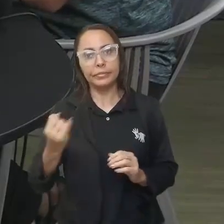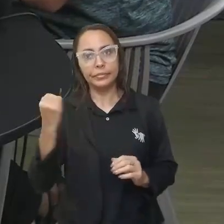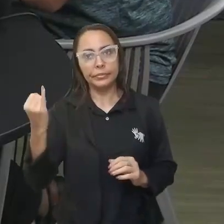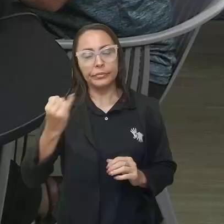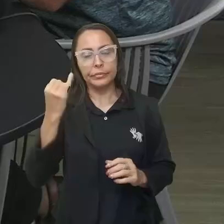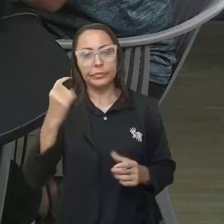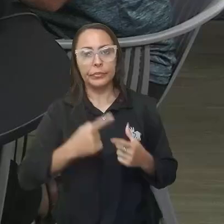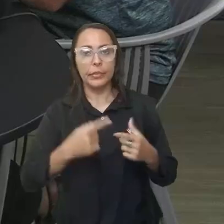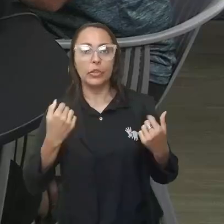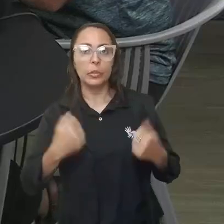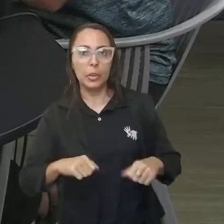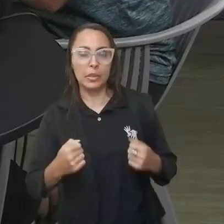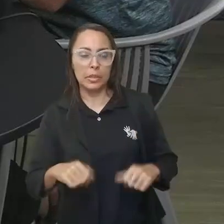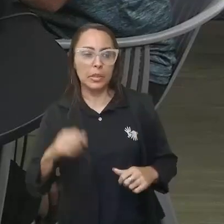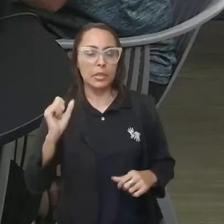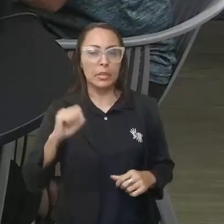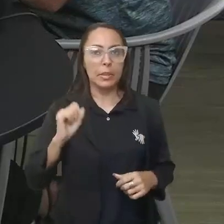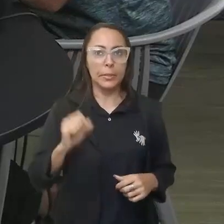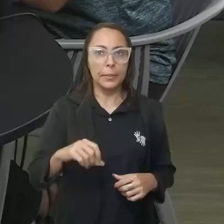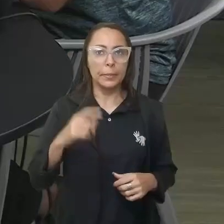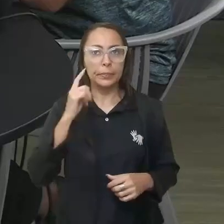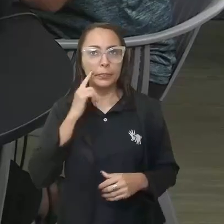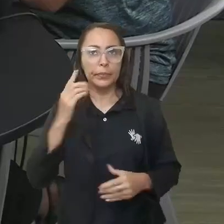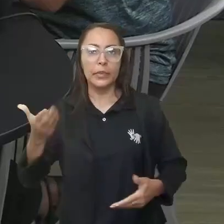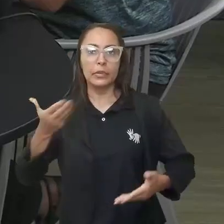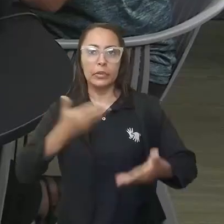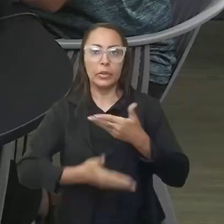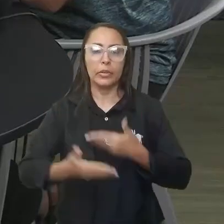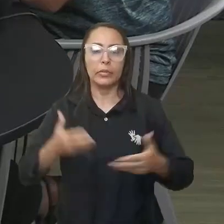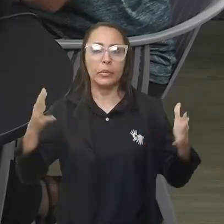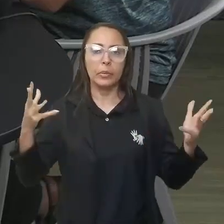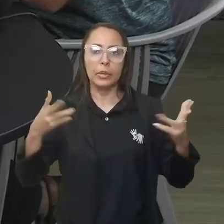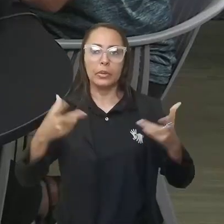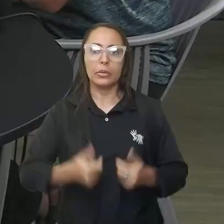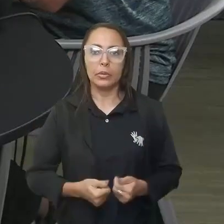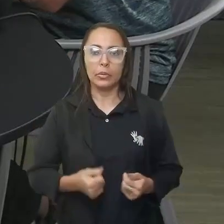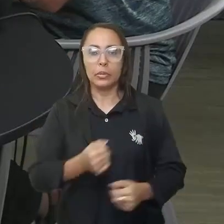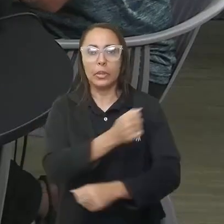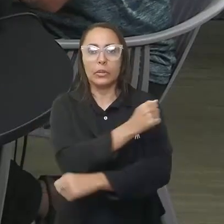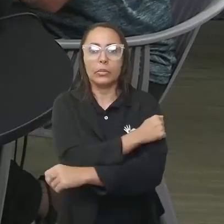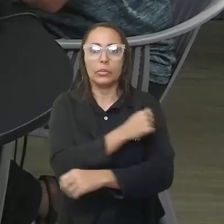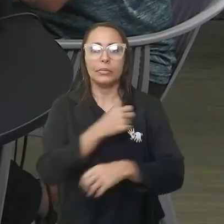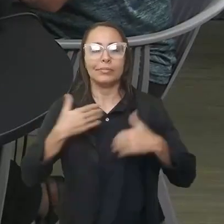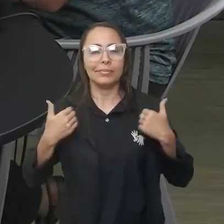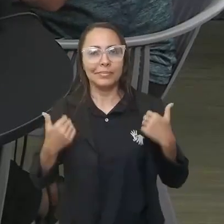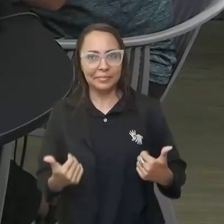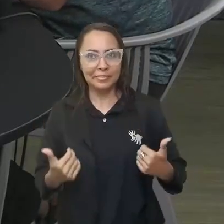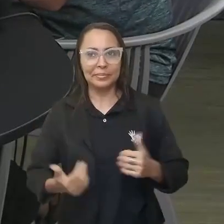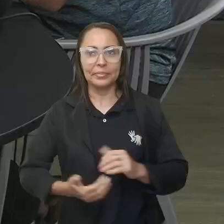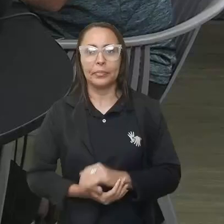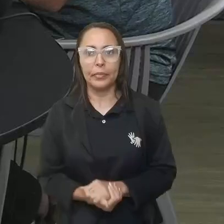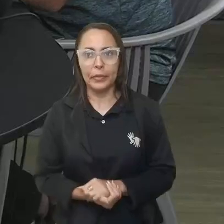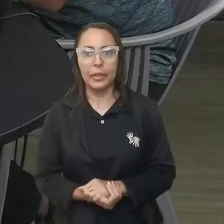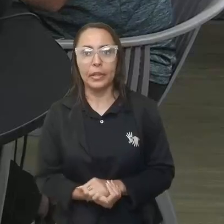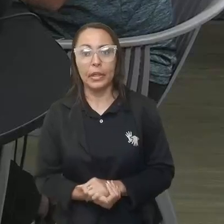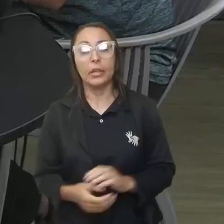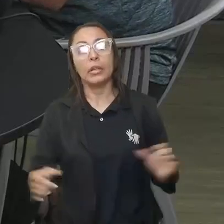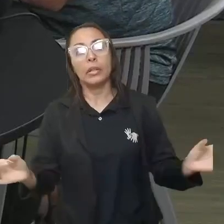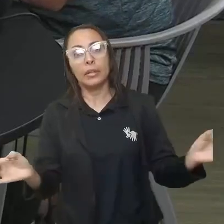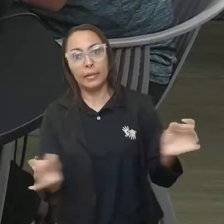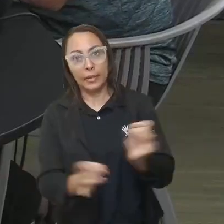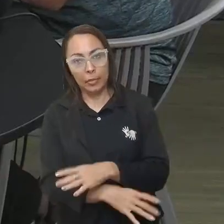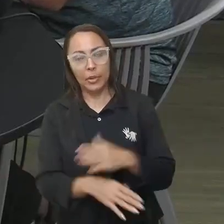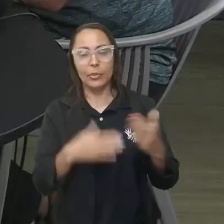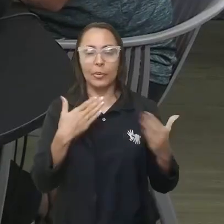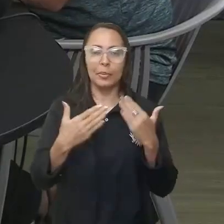gente precisa servir para todos e todas as estudantes, seja ela que for. Bom, pessoal, a gente está encerrando mais um